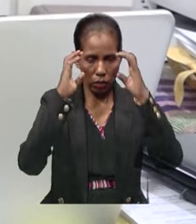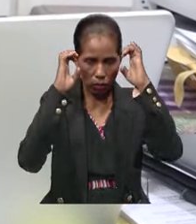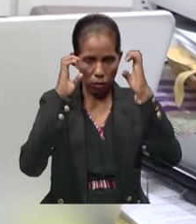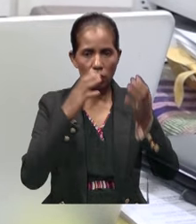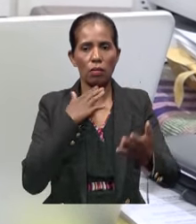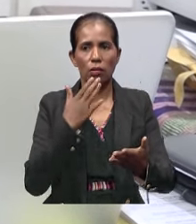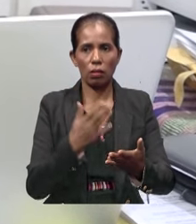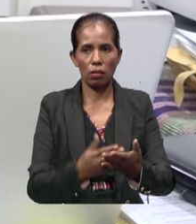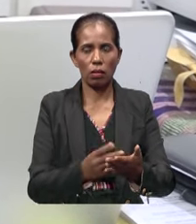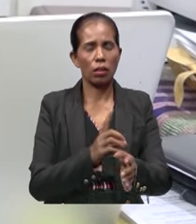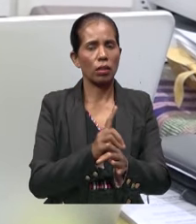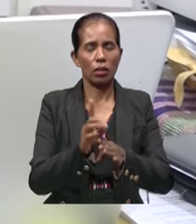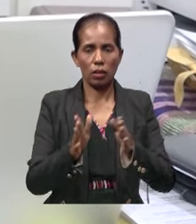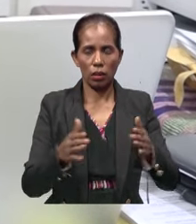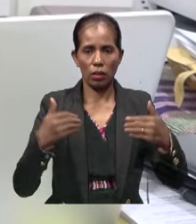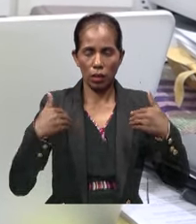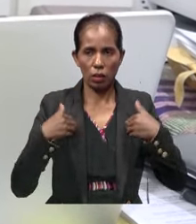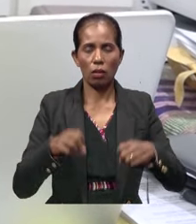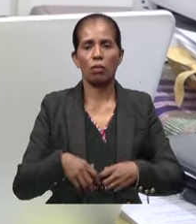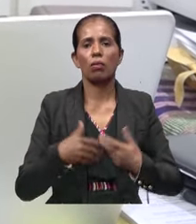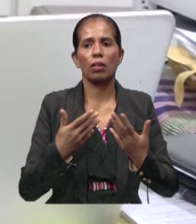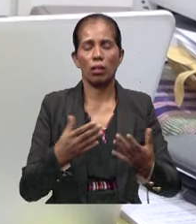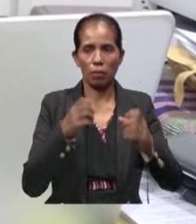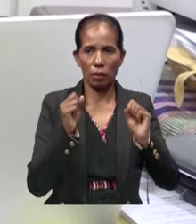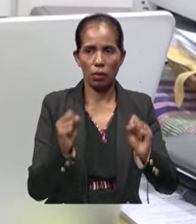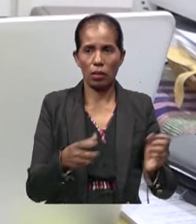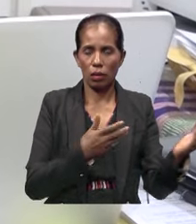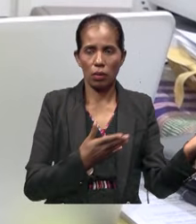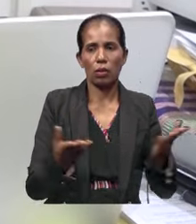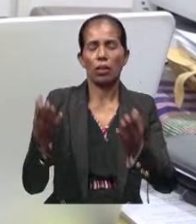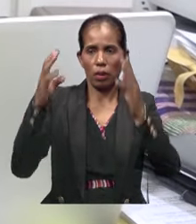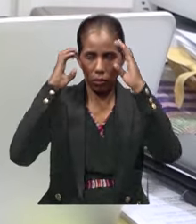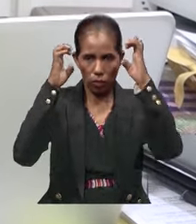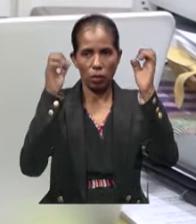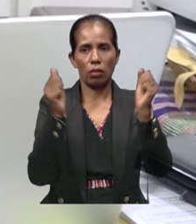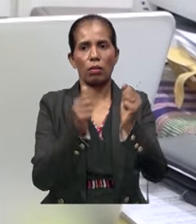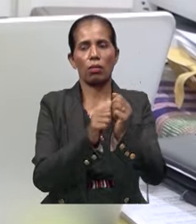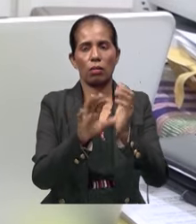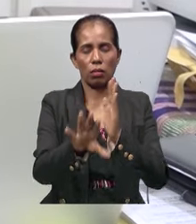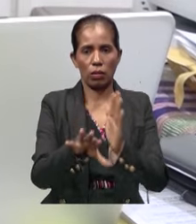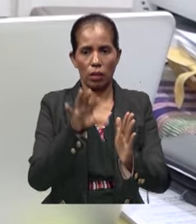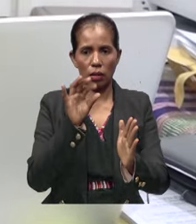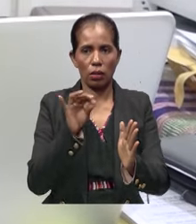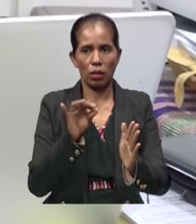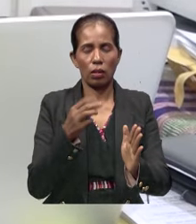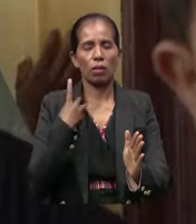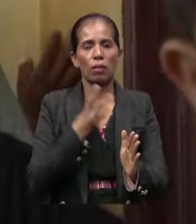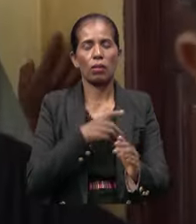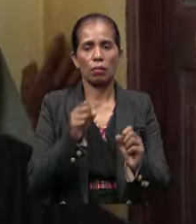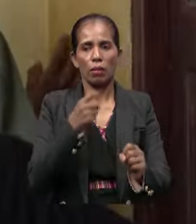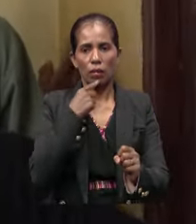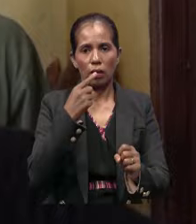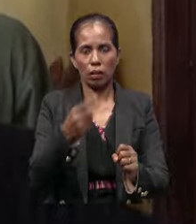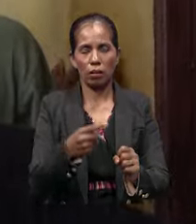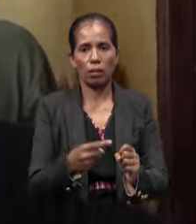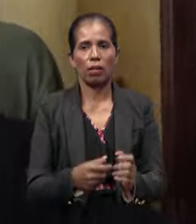tama mendirasau di hono oinsa para bele lori edukasaune ho hetang ite bele dihang kualidade ni